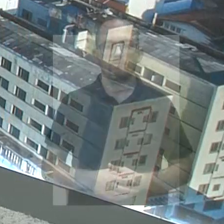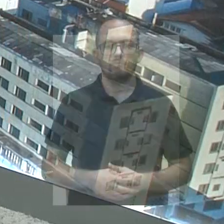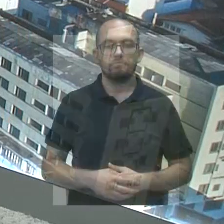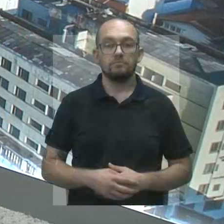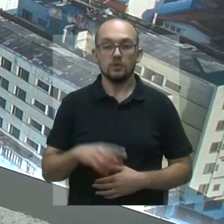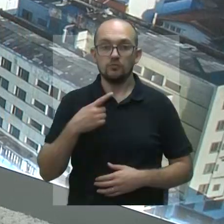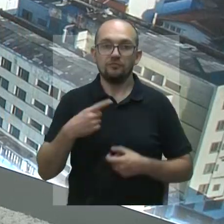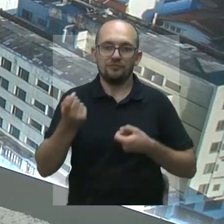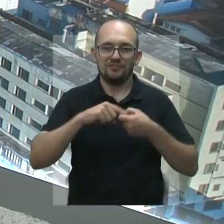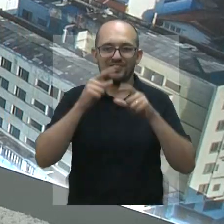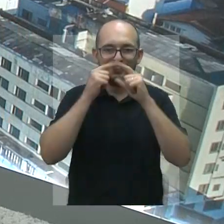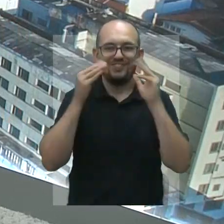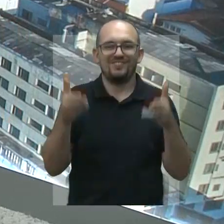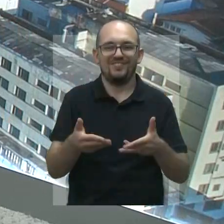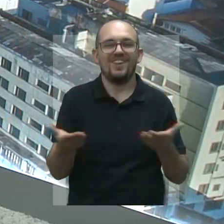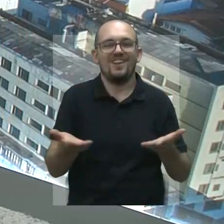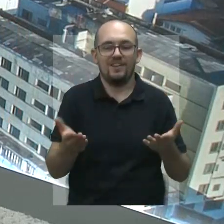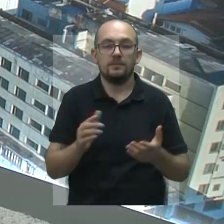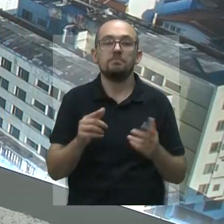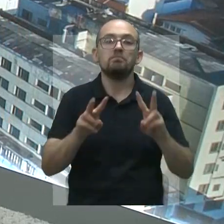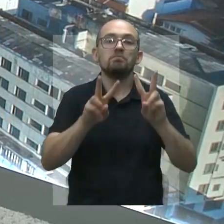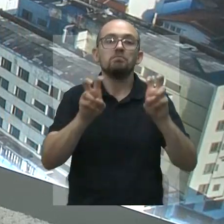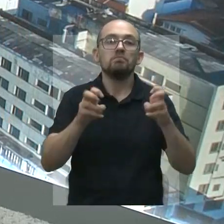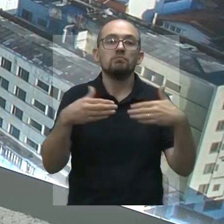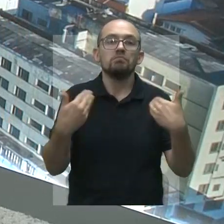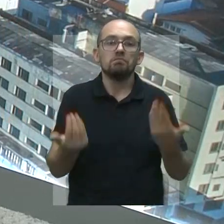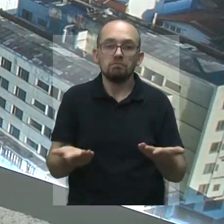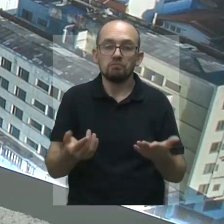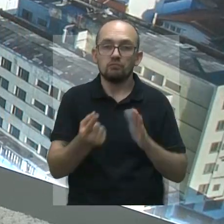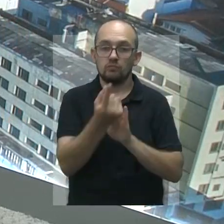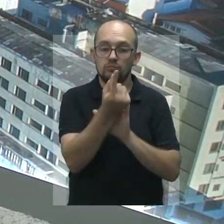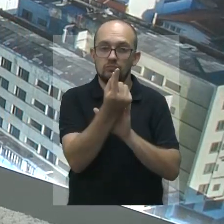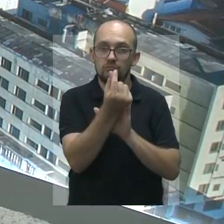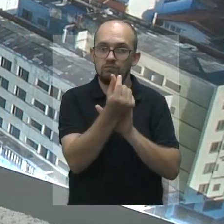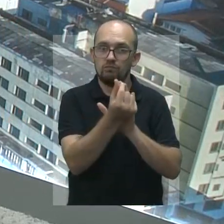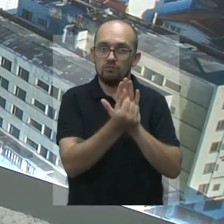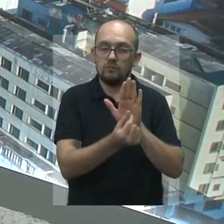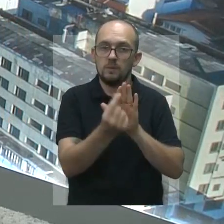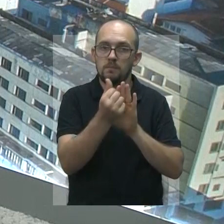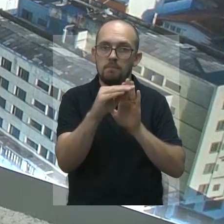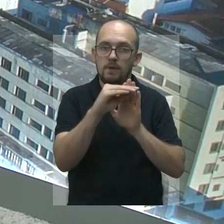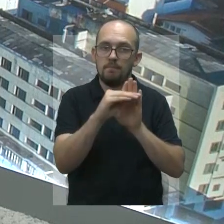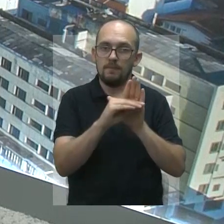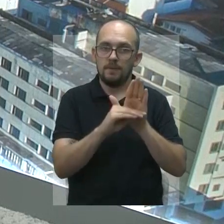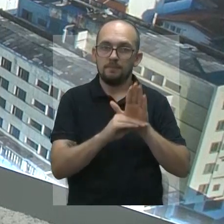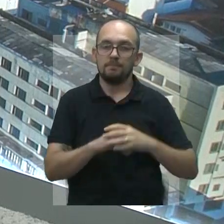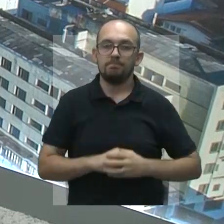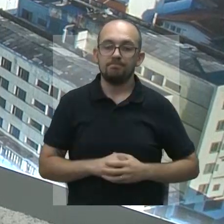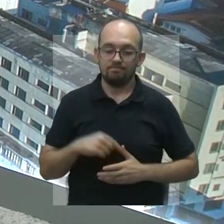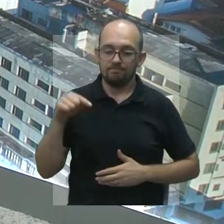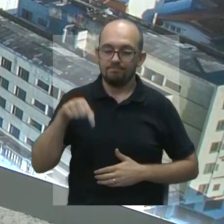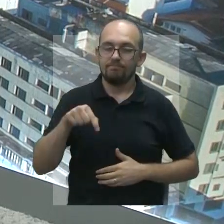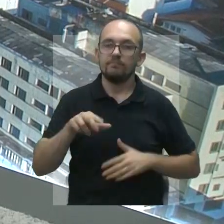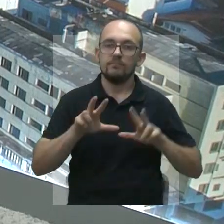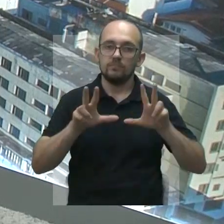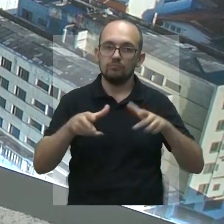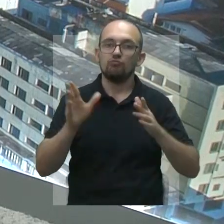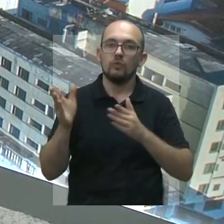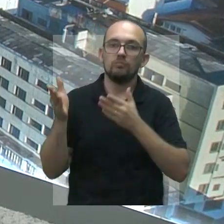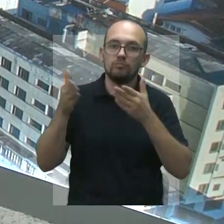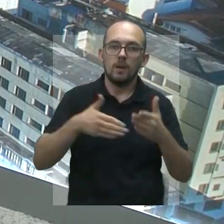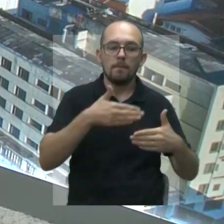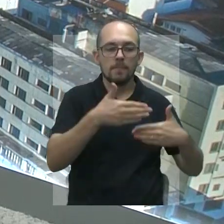Estamos de volta com o Jaú em Foco e o assunto agora é orçamento. Está tramitando aqui na Câmara o projeto de